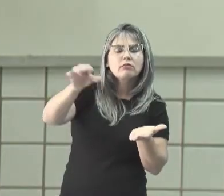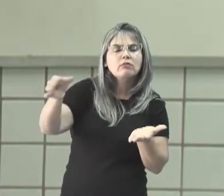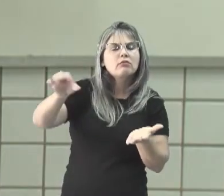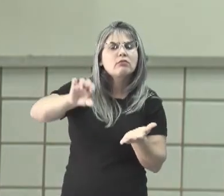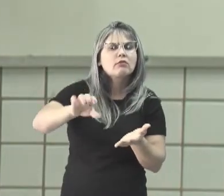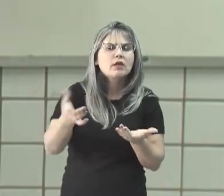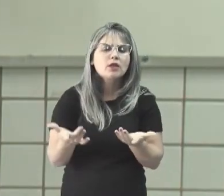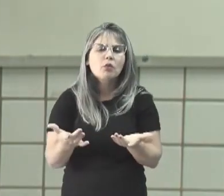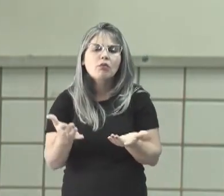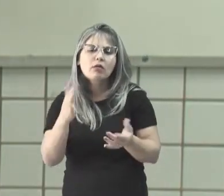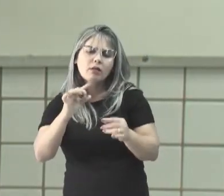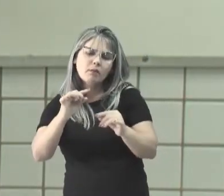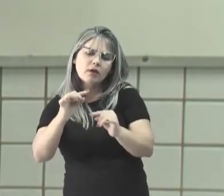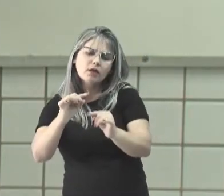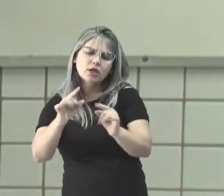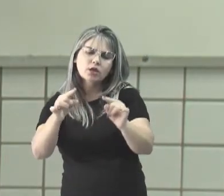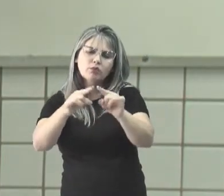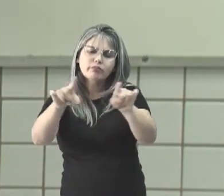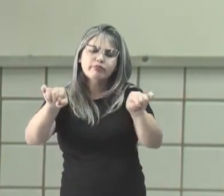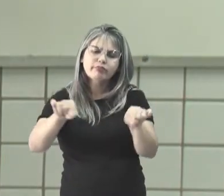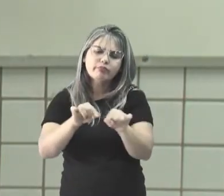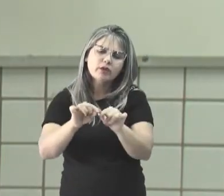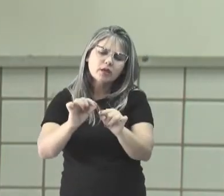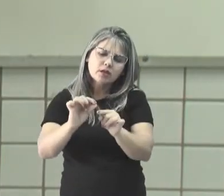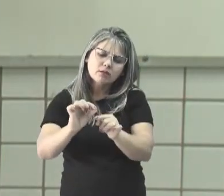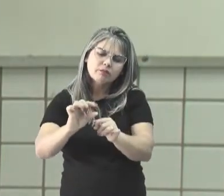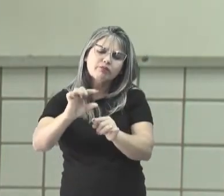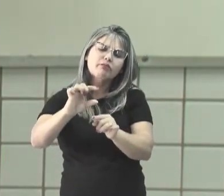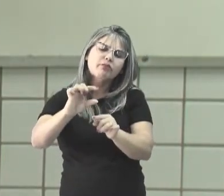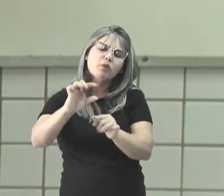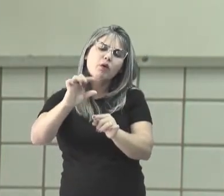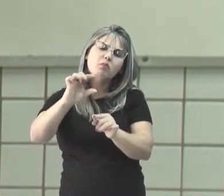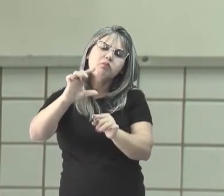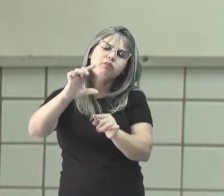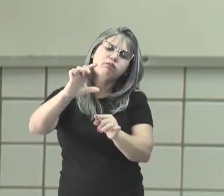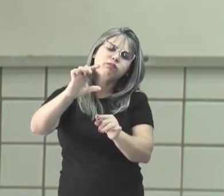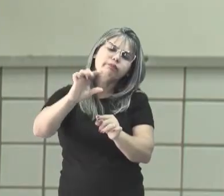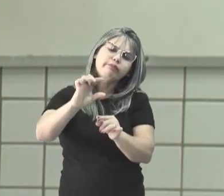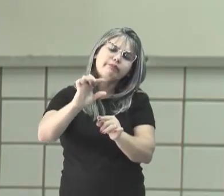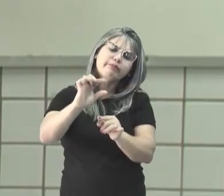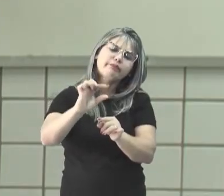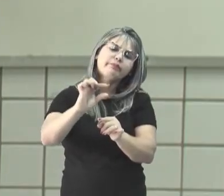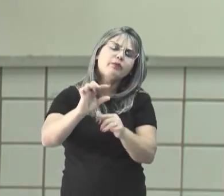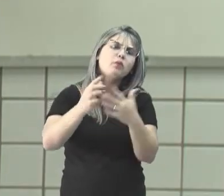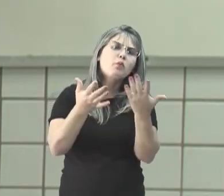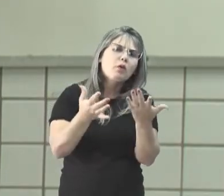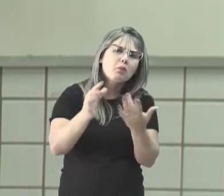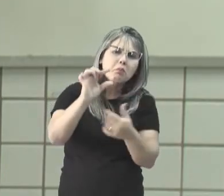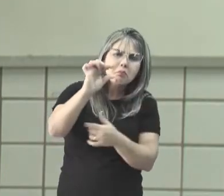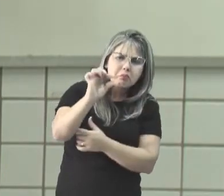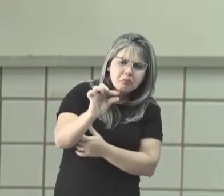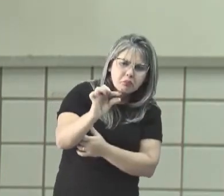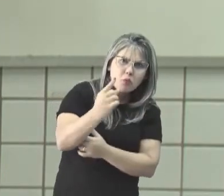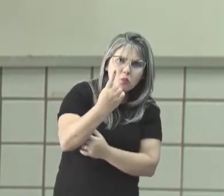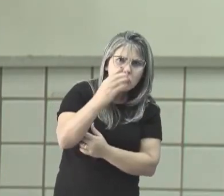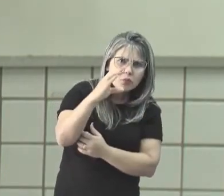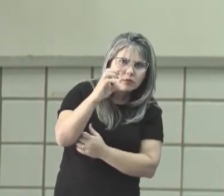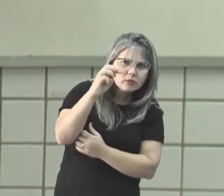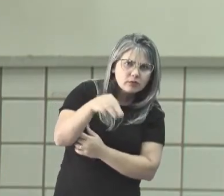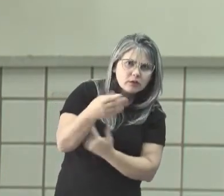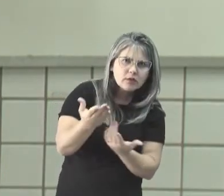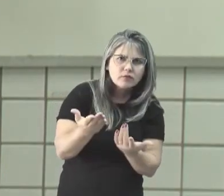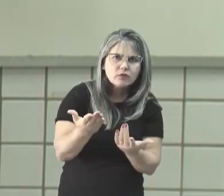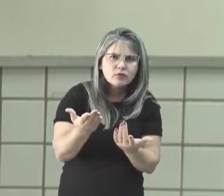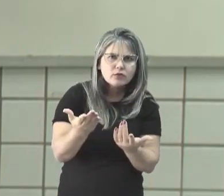ele está falando sobre volume, capacidade. Você lembra que a gente tem uma relação entre medida de volume e